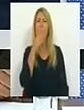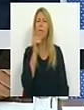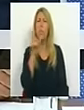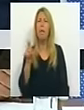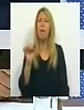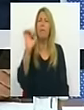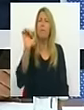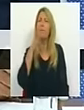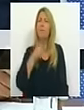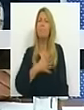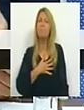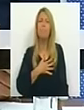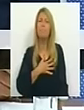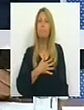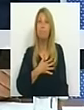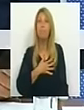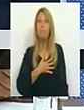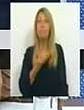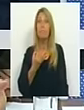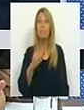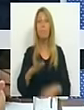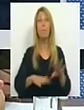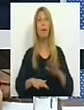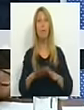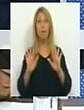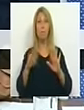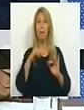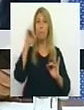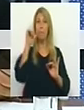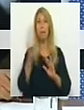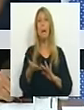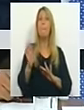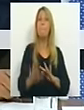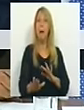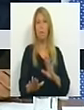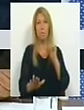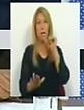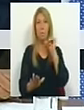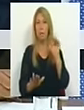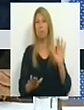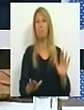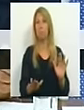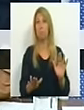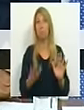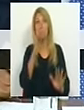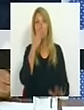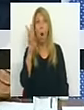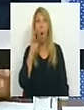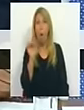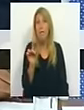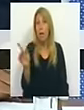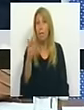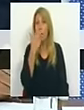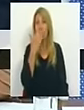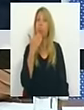que iria ser feito, mas ainda não foi dado o primeiro passo nesse sentido, foi o que me pareceu ouvir, mas por favor esclareça-me se